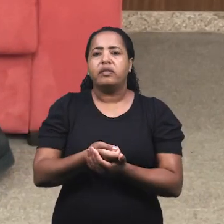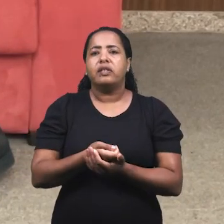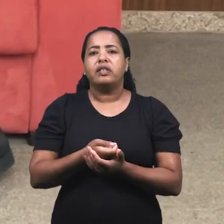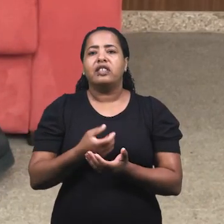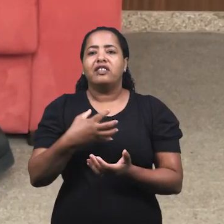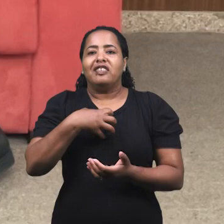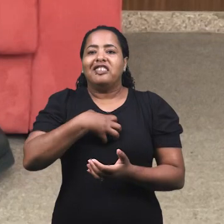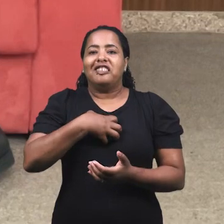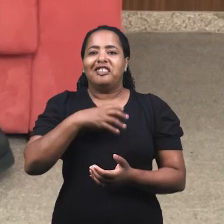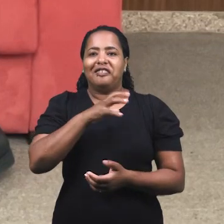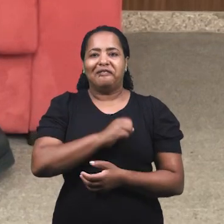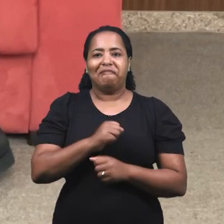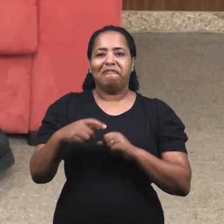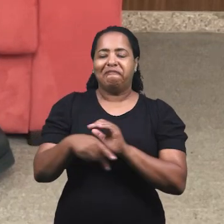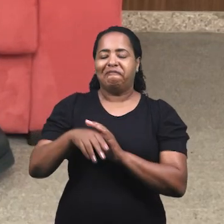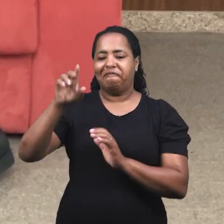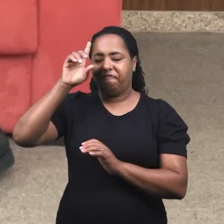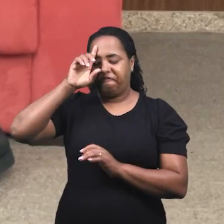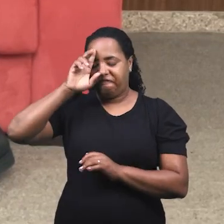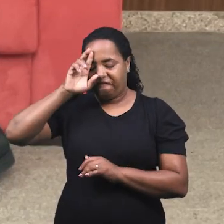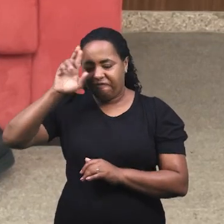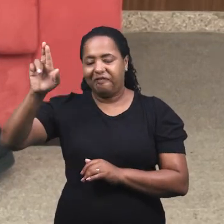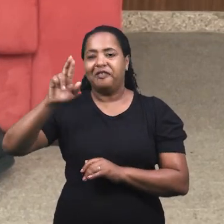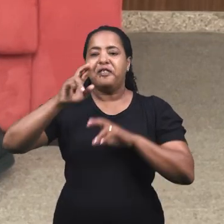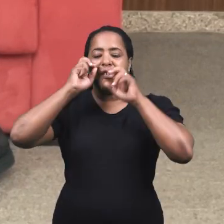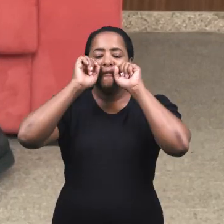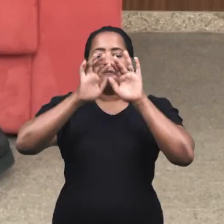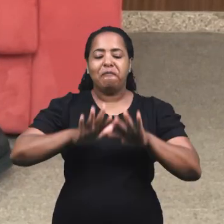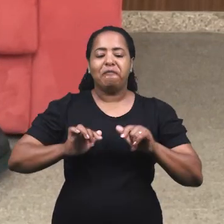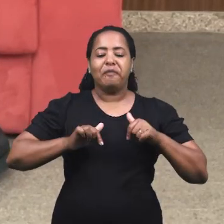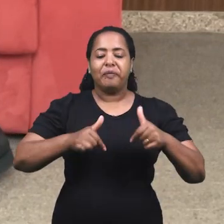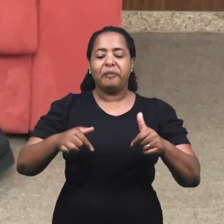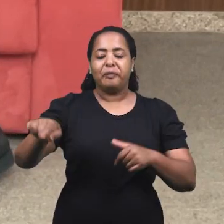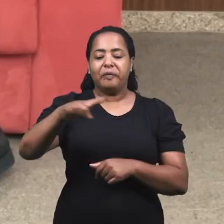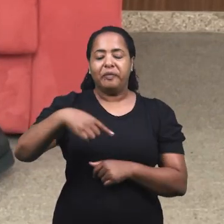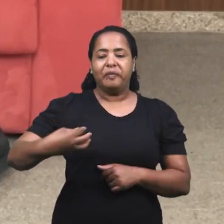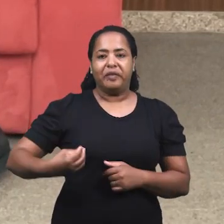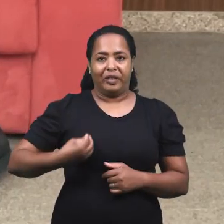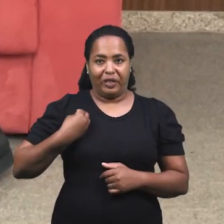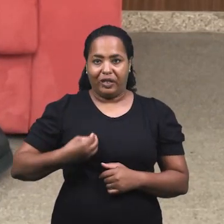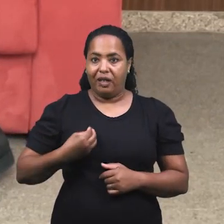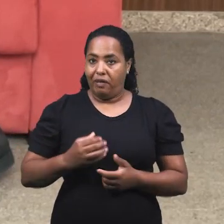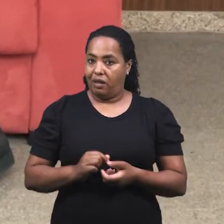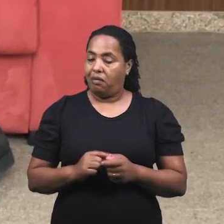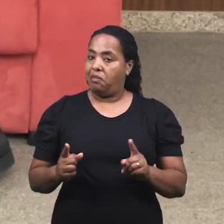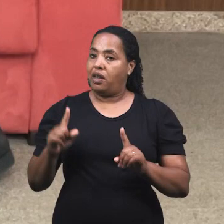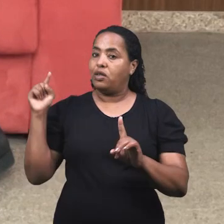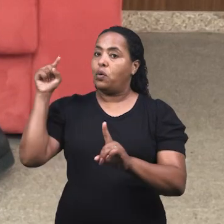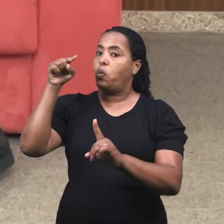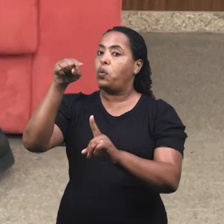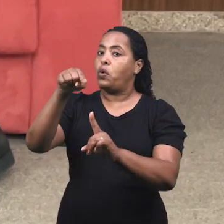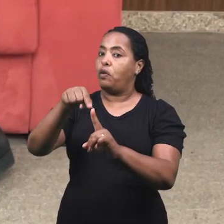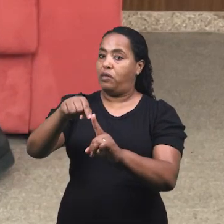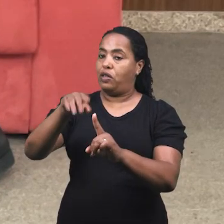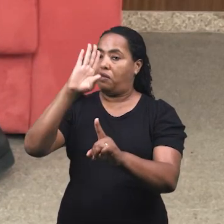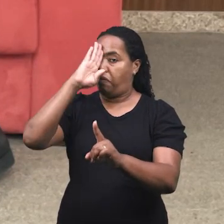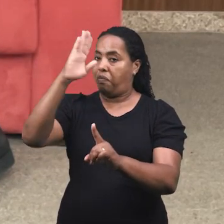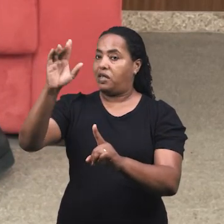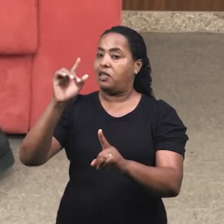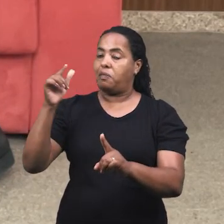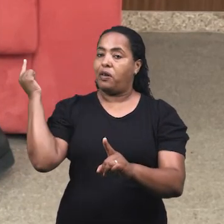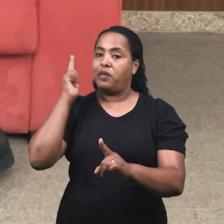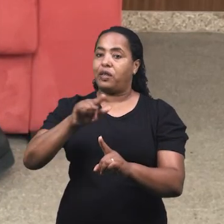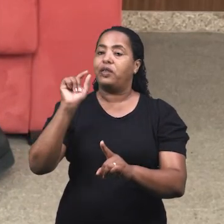vidas, promessas se cumprindo, nós podemos ver o amor do Senhor, as bênçãos dele para as nossas vidas e